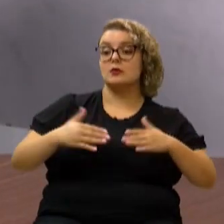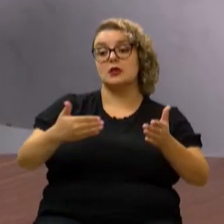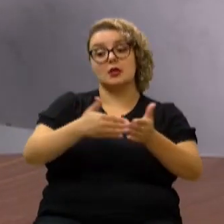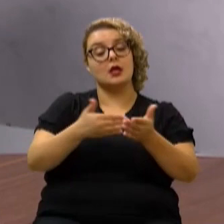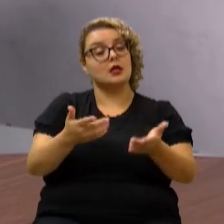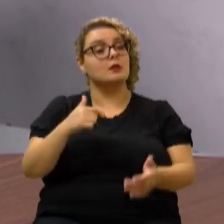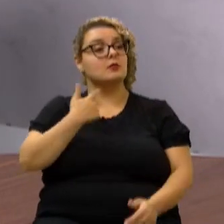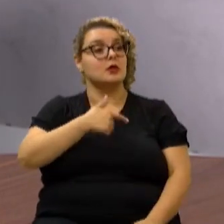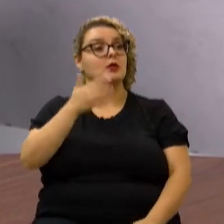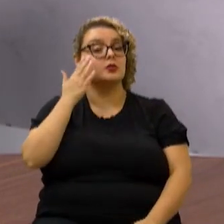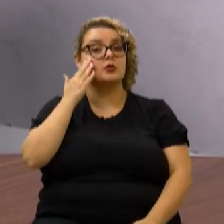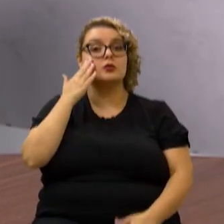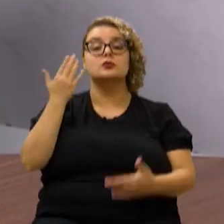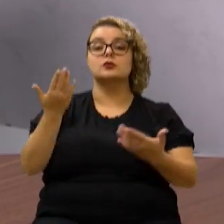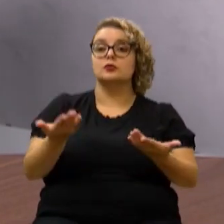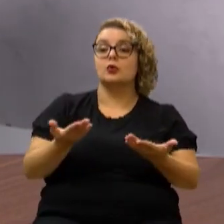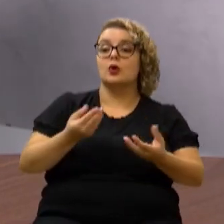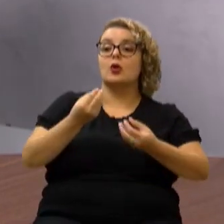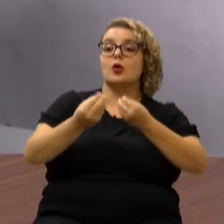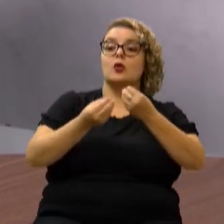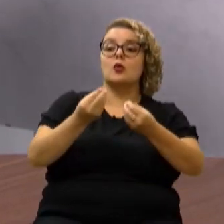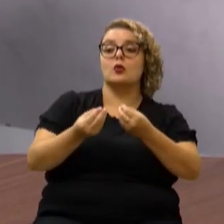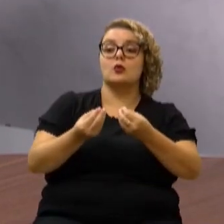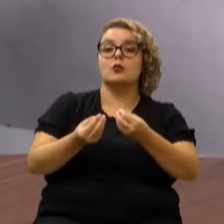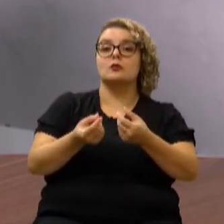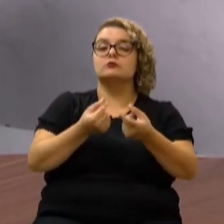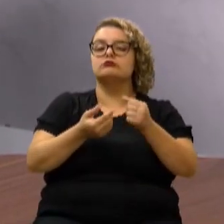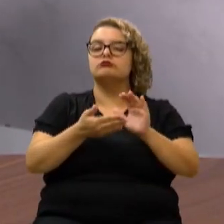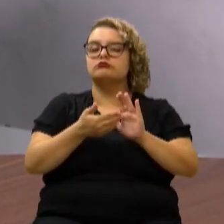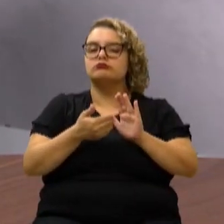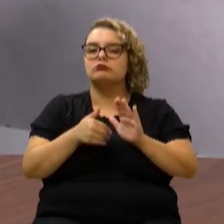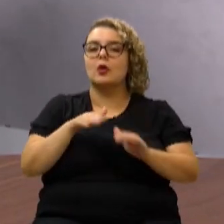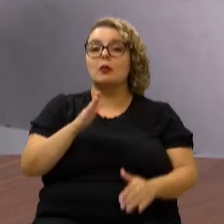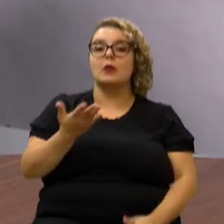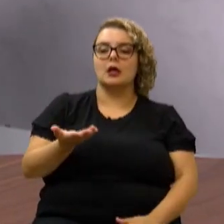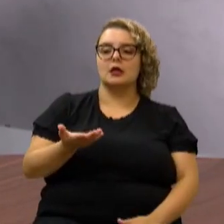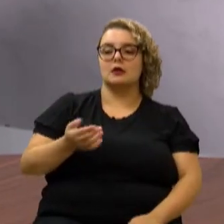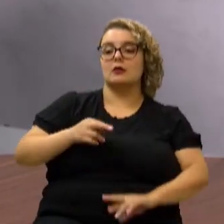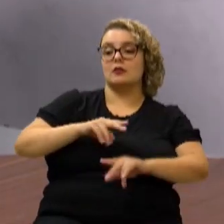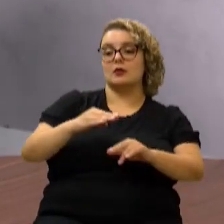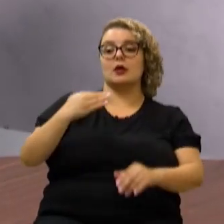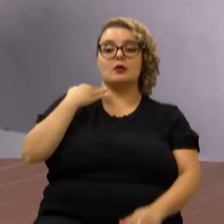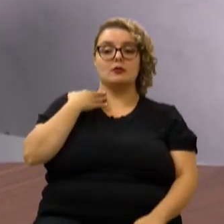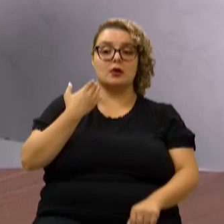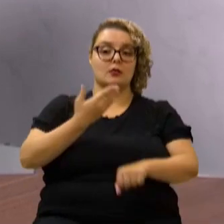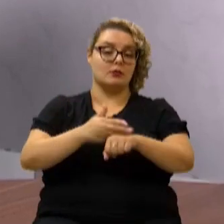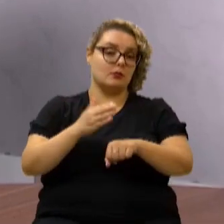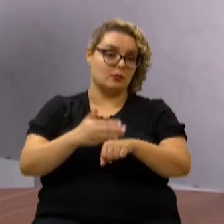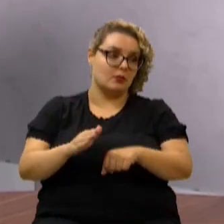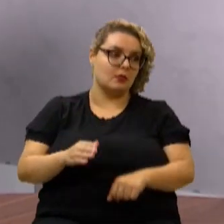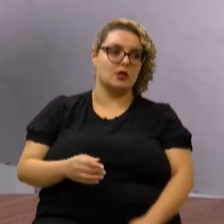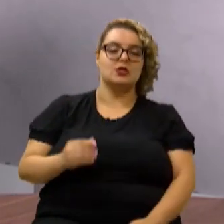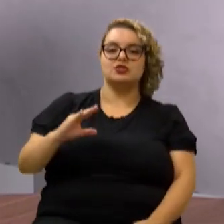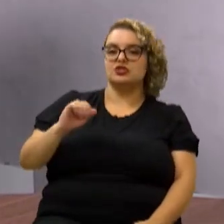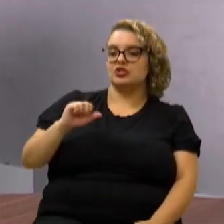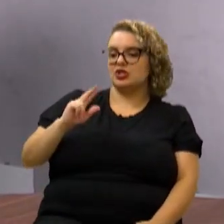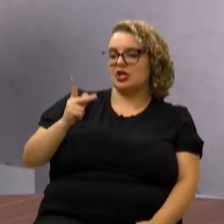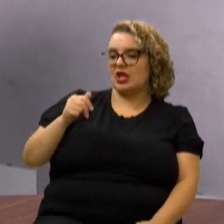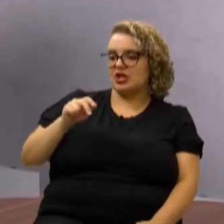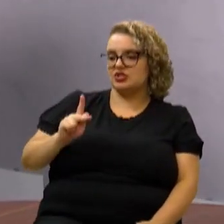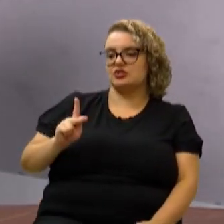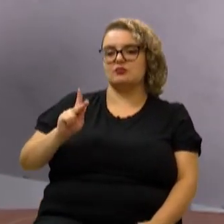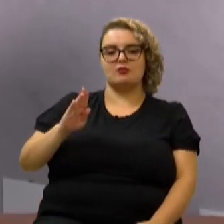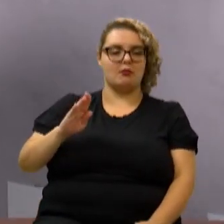tranquilo, né? E até mesmo para a gente saber aonde que eu posso ganhar cada descontinho a mais. Muito banco vem aí praticando benefício